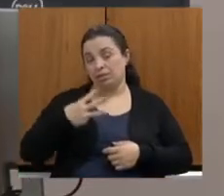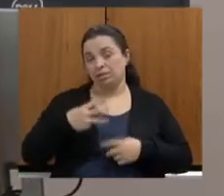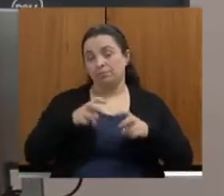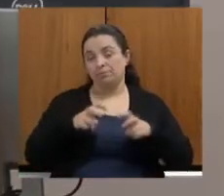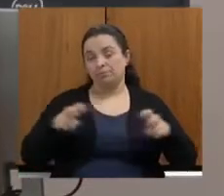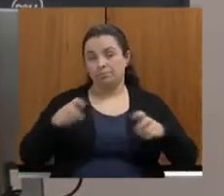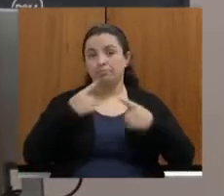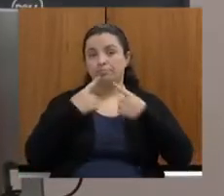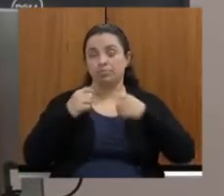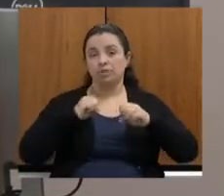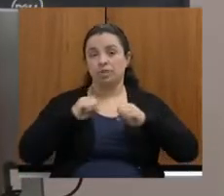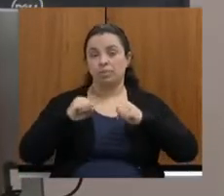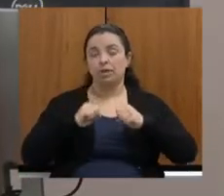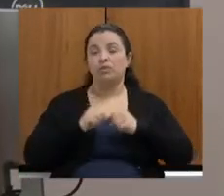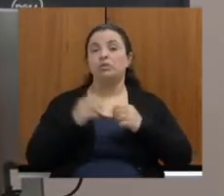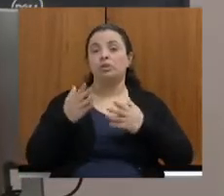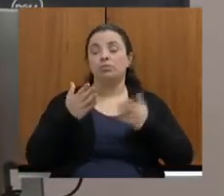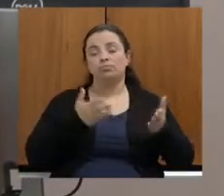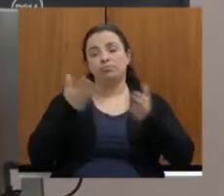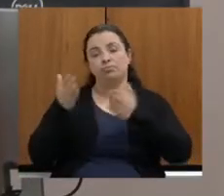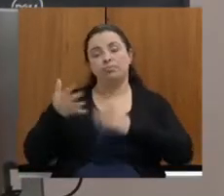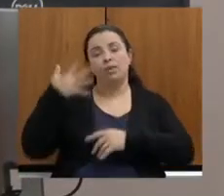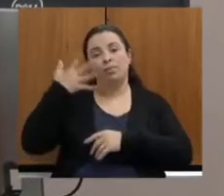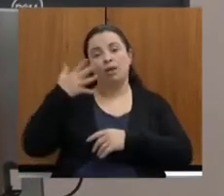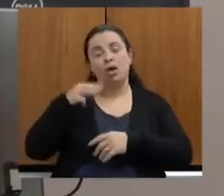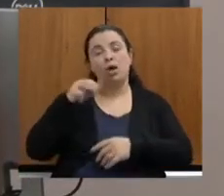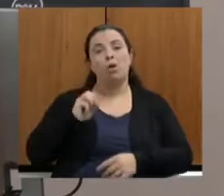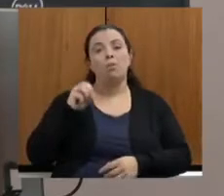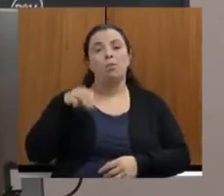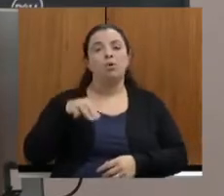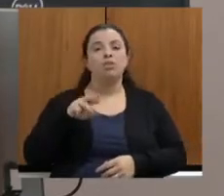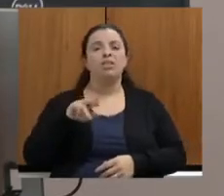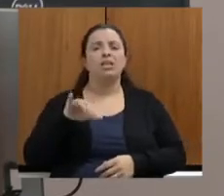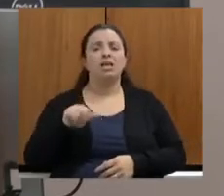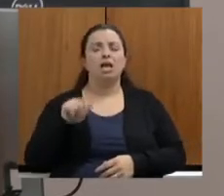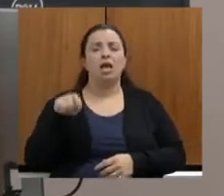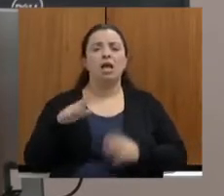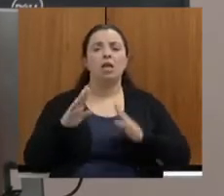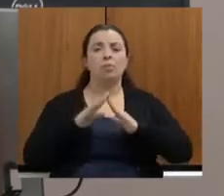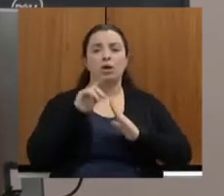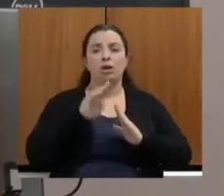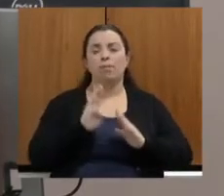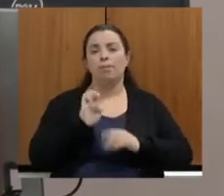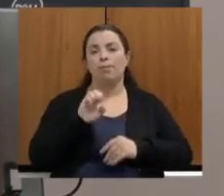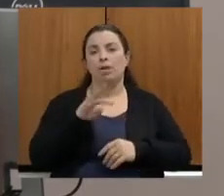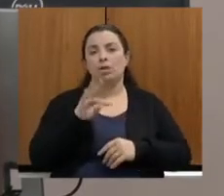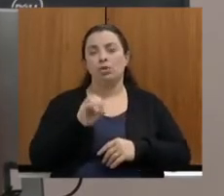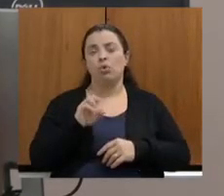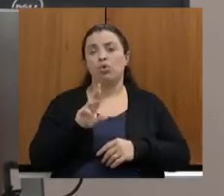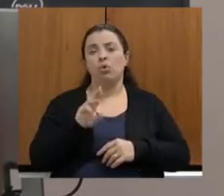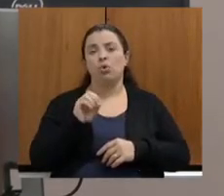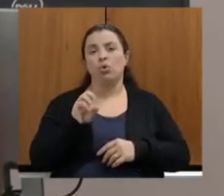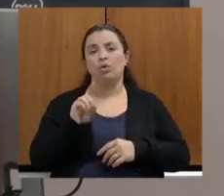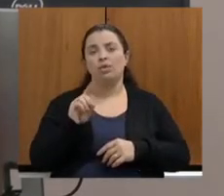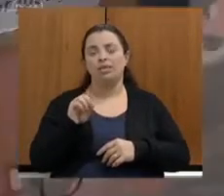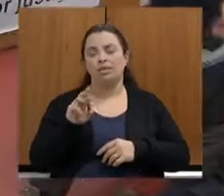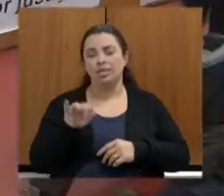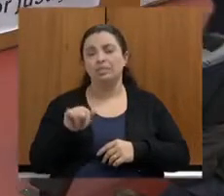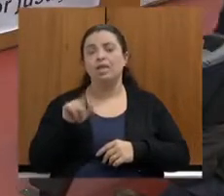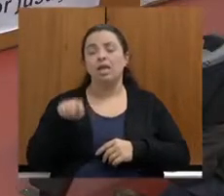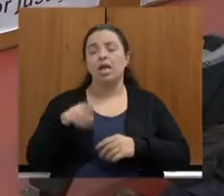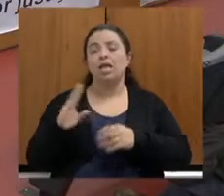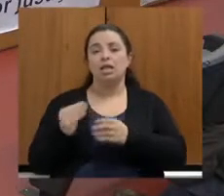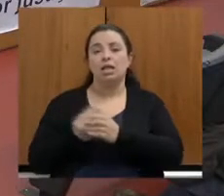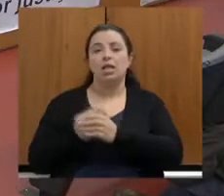então a senhora Mônica dos Santos moradora de Bento Rodrigues integrante da comissão de atingidos pela barragem do Fundão